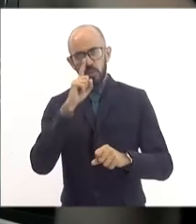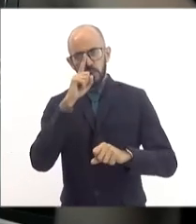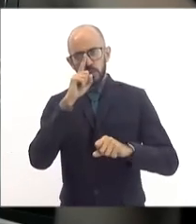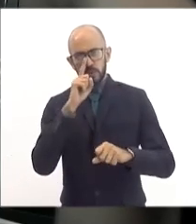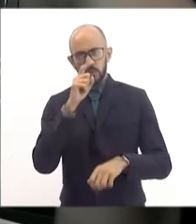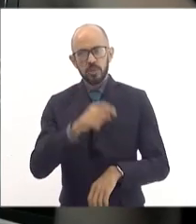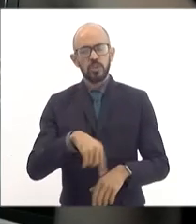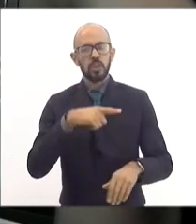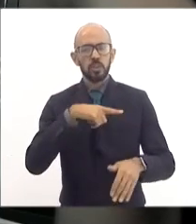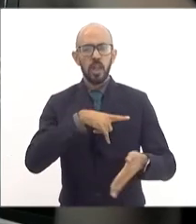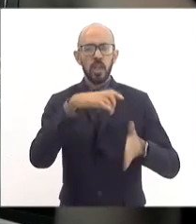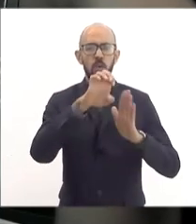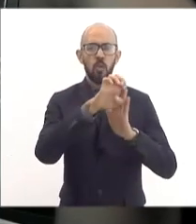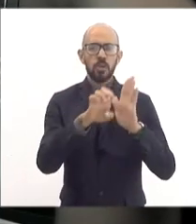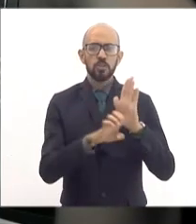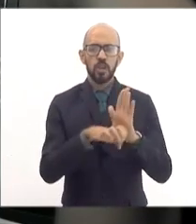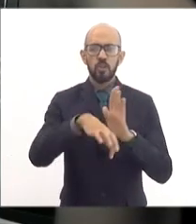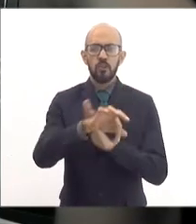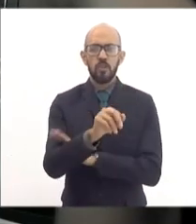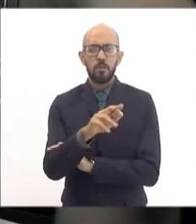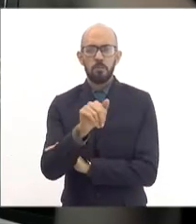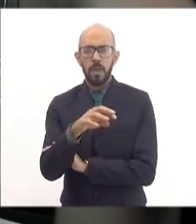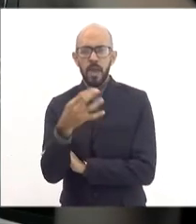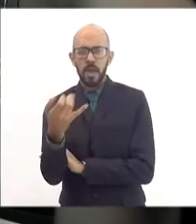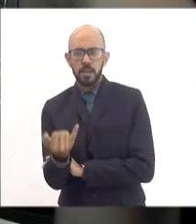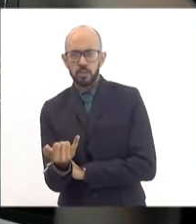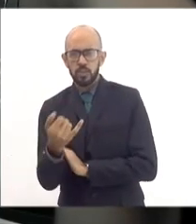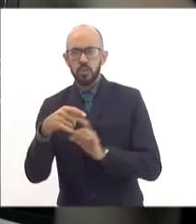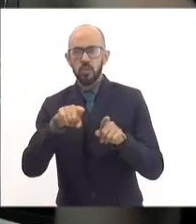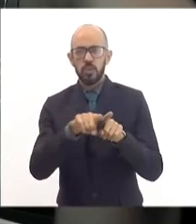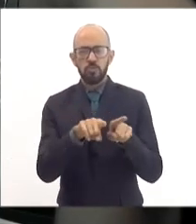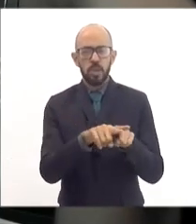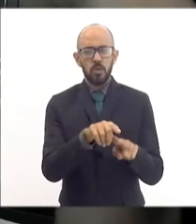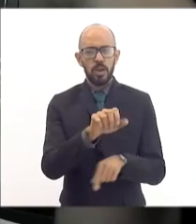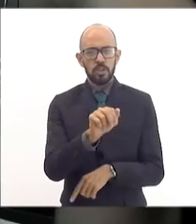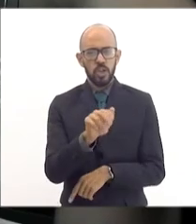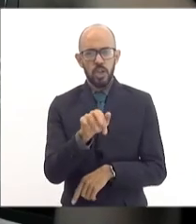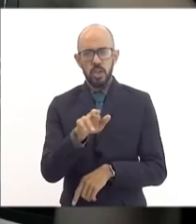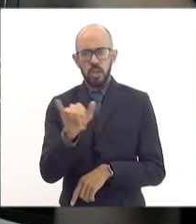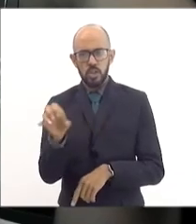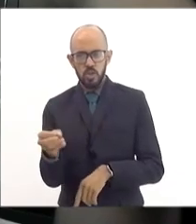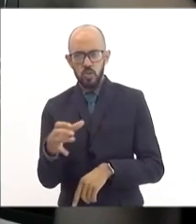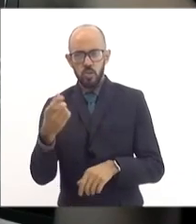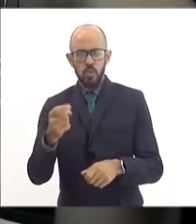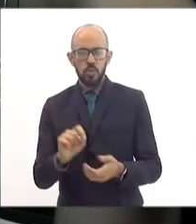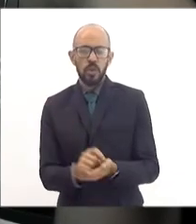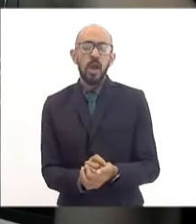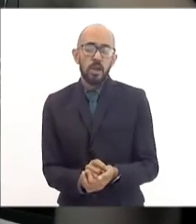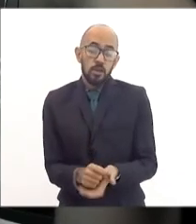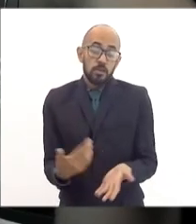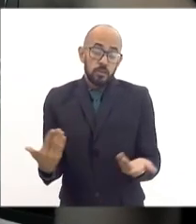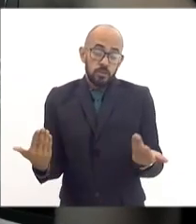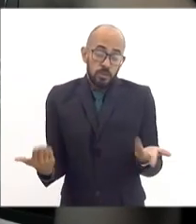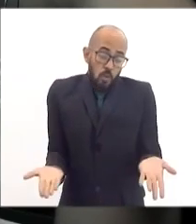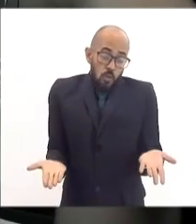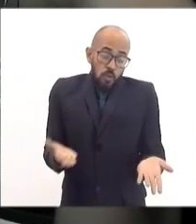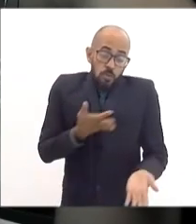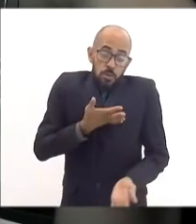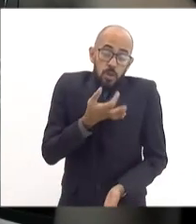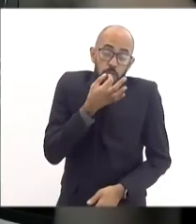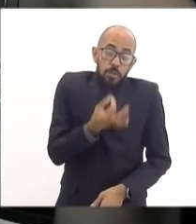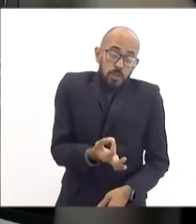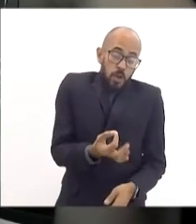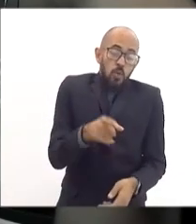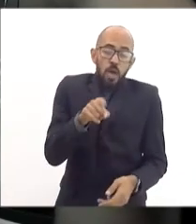AGRIO que inclui tanto recurso não reembolsável como recurso de crédito. Então, eu acho que isso